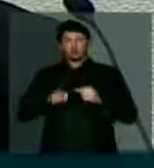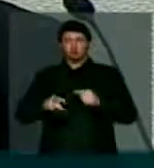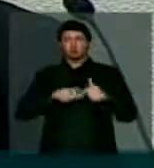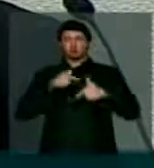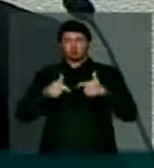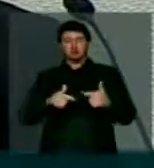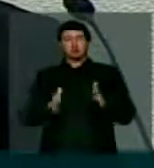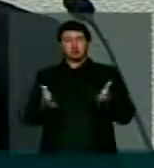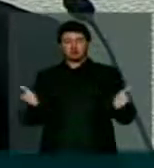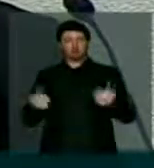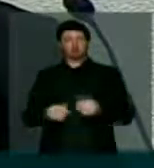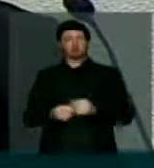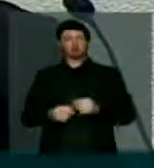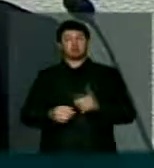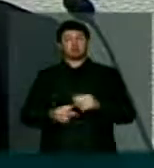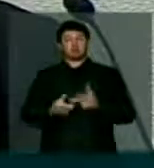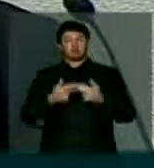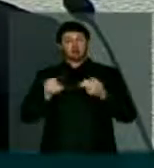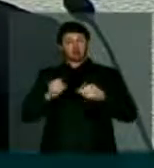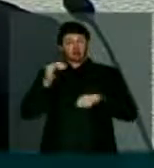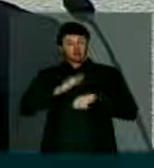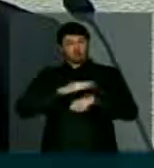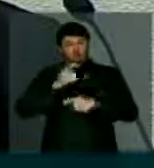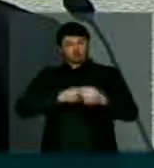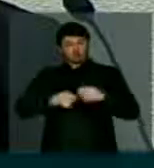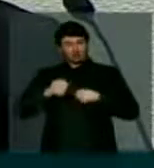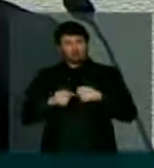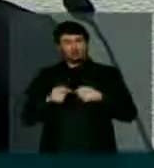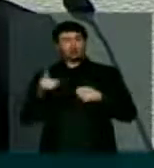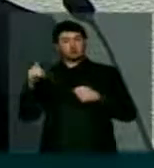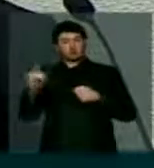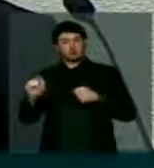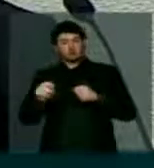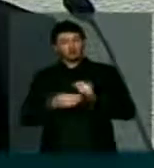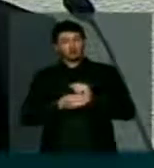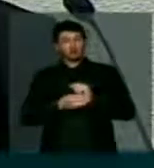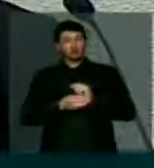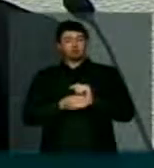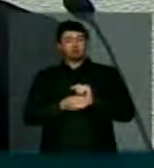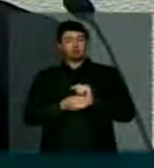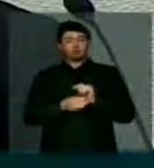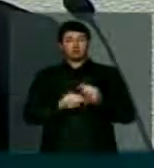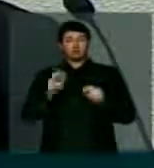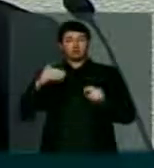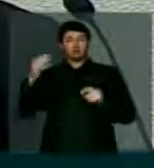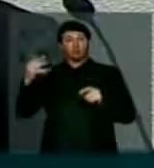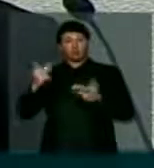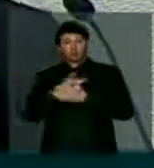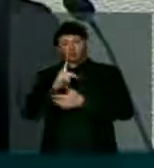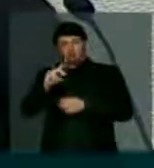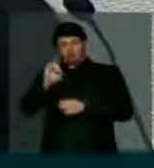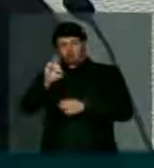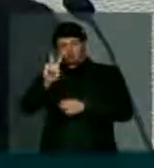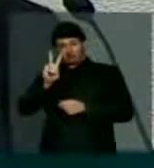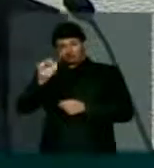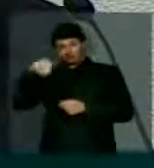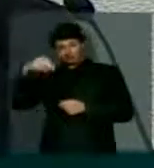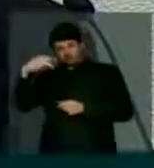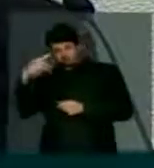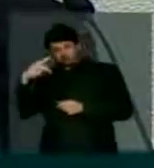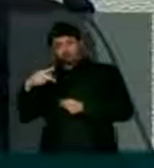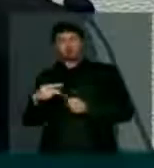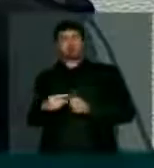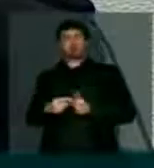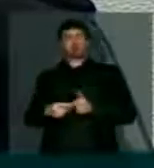a premissa negocial que nos foi passada foi no sentido de que, enquanto não acontecesse o revamp, enquanto